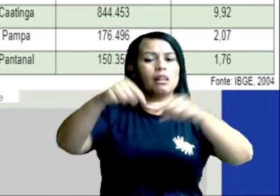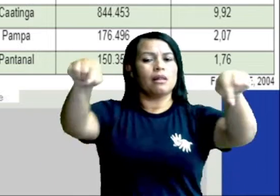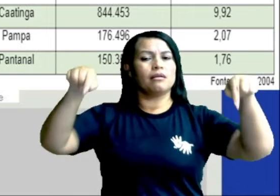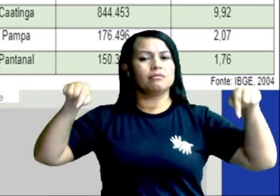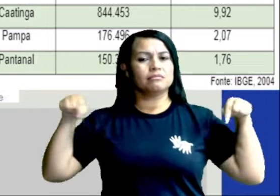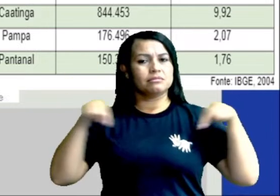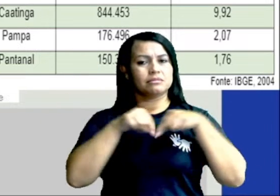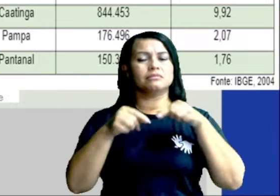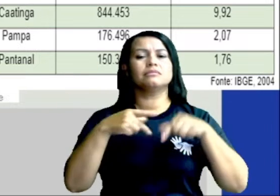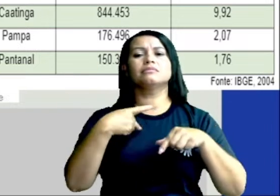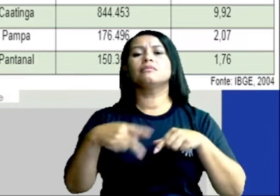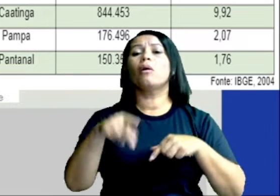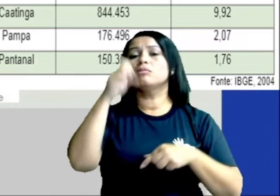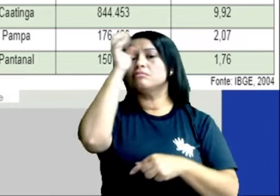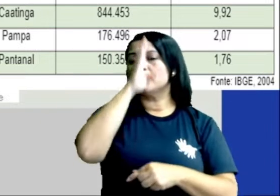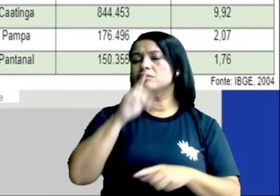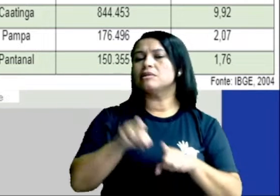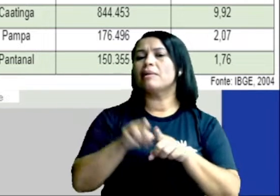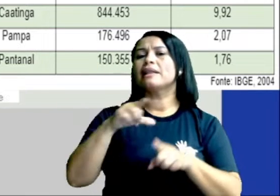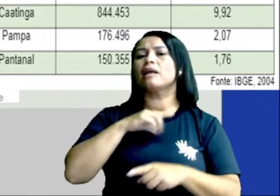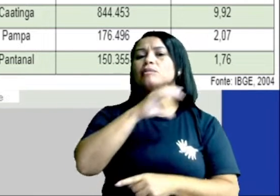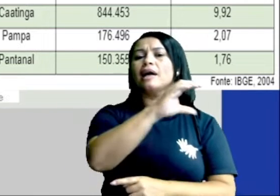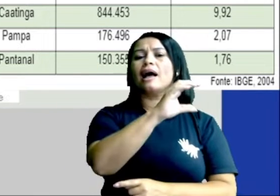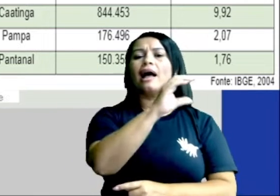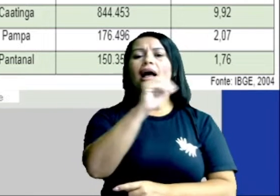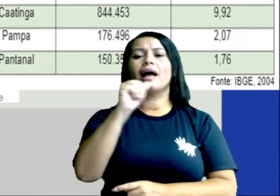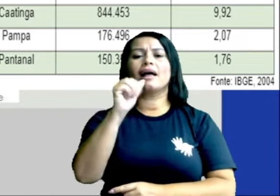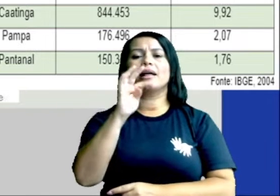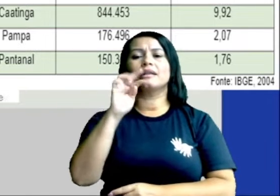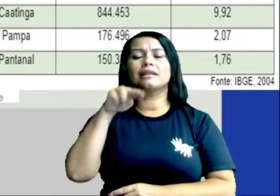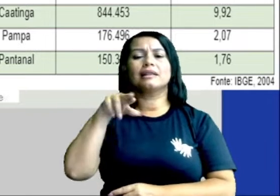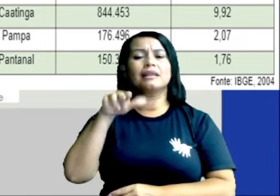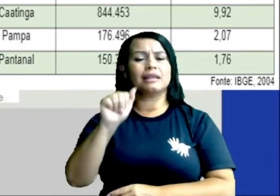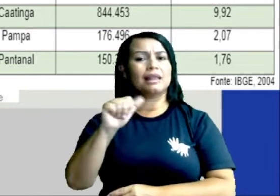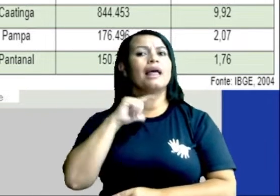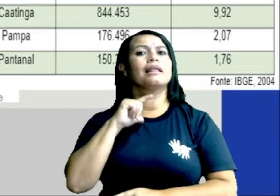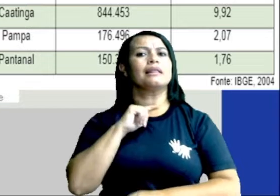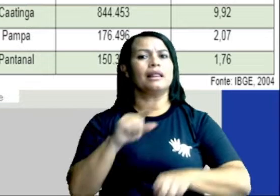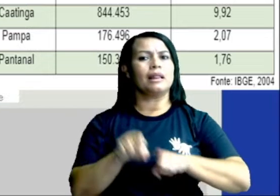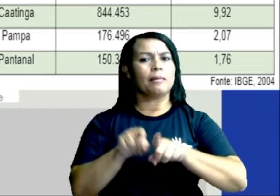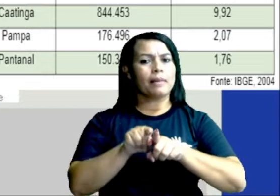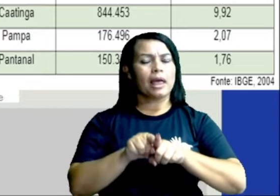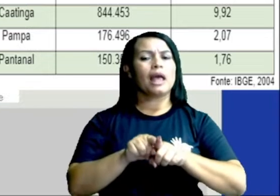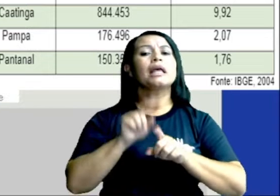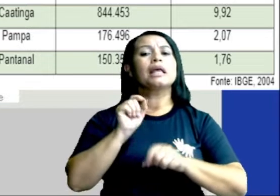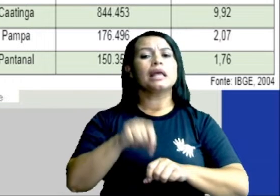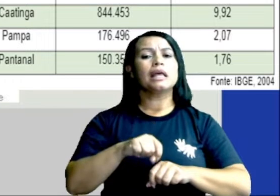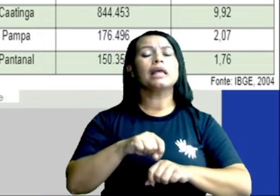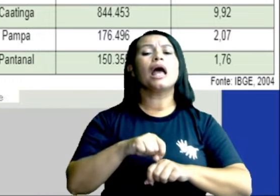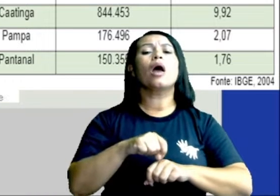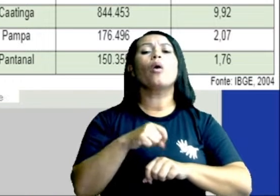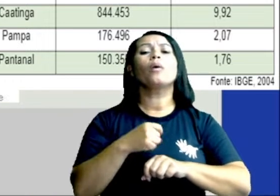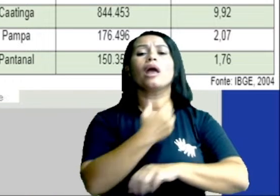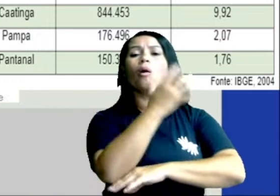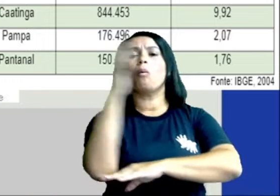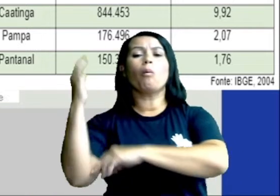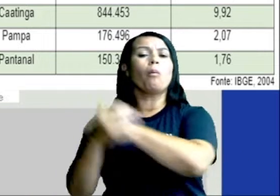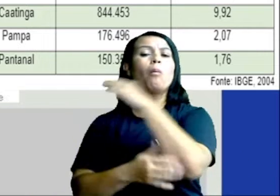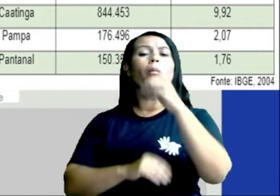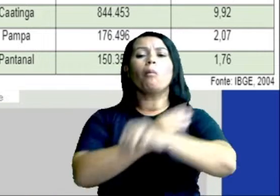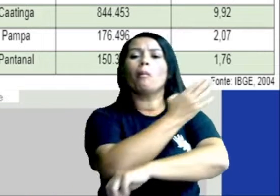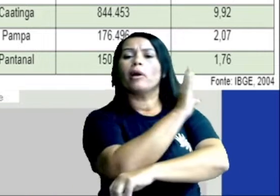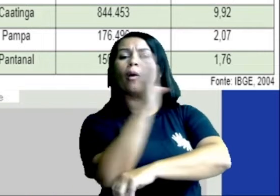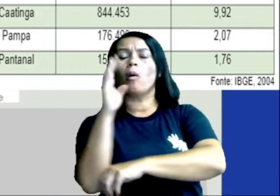E também vou dar um destaque para a Caatinga, que representa aí um bioma também importante, né, para o Nordeste e que representaria aí, no caso, cerca